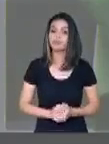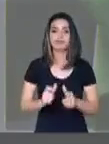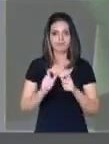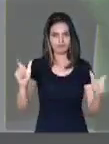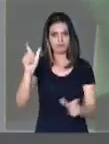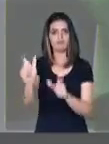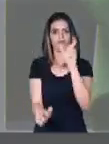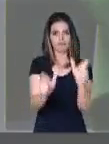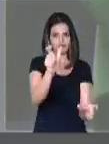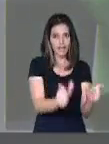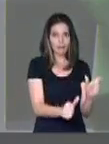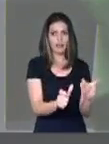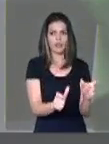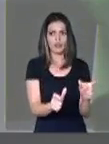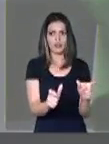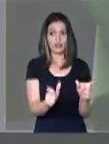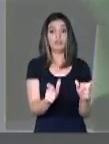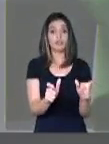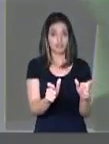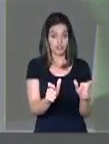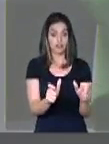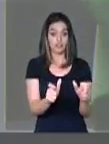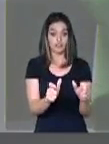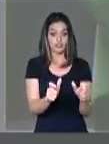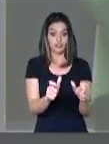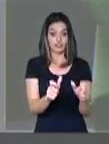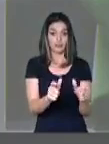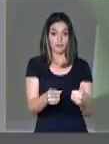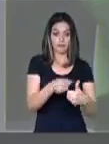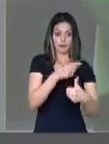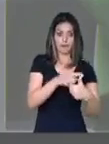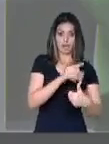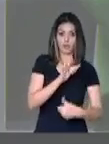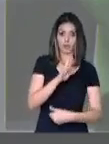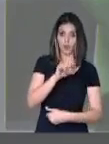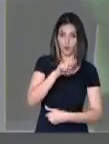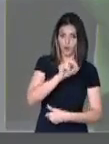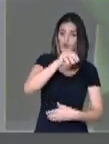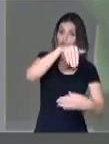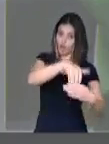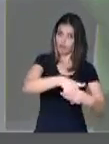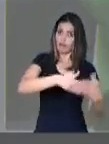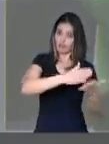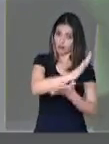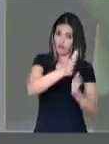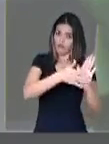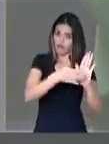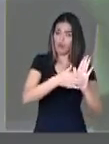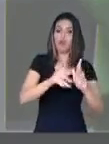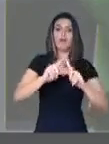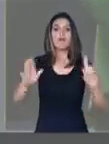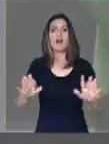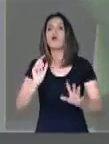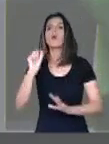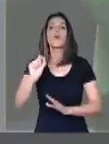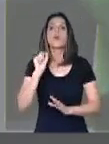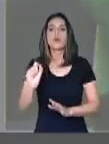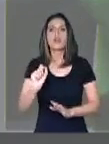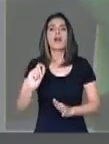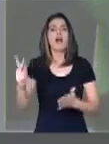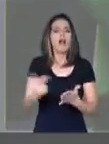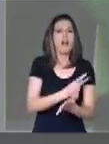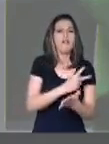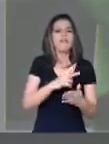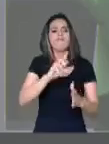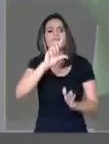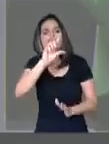que muitos votaram no primeiro turno da reforma, fazendo com que, embora tenha